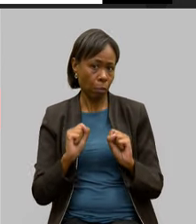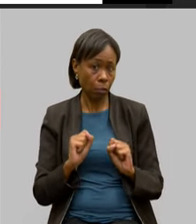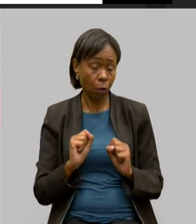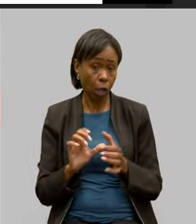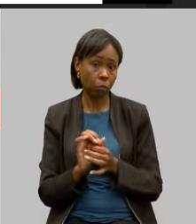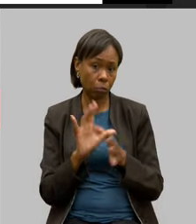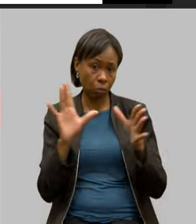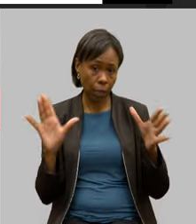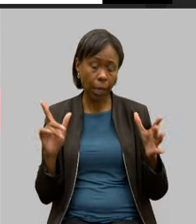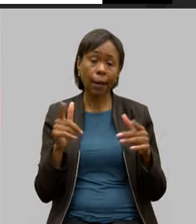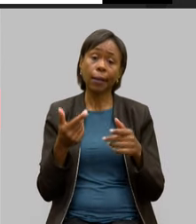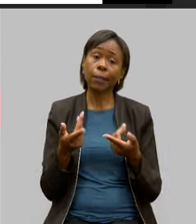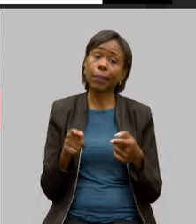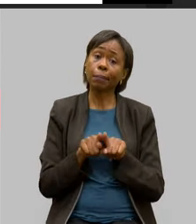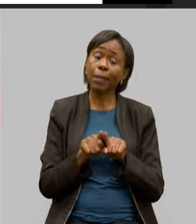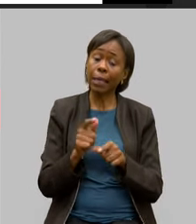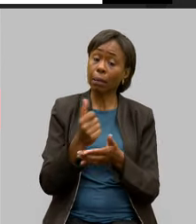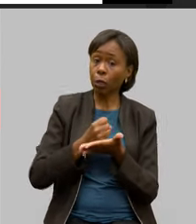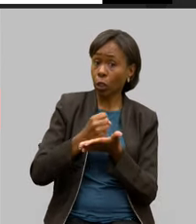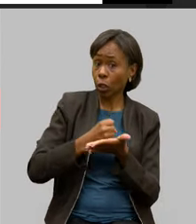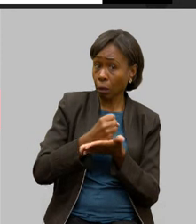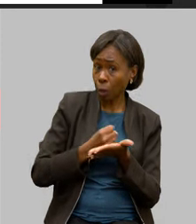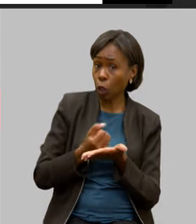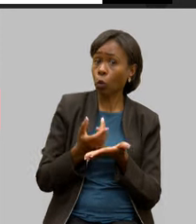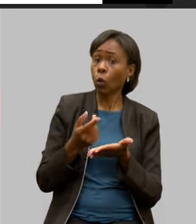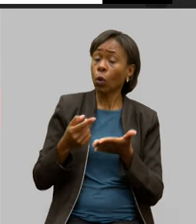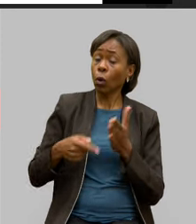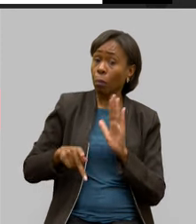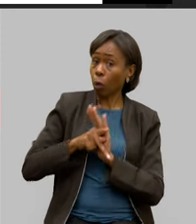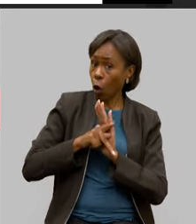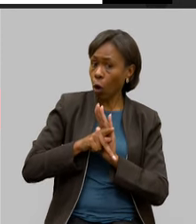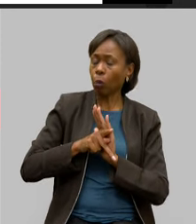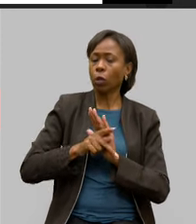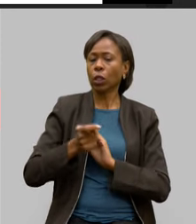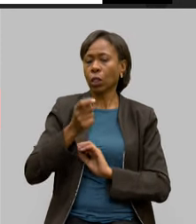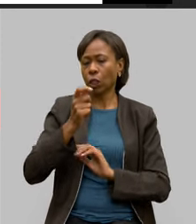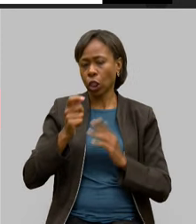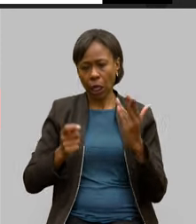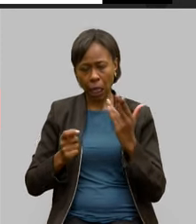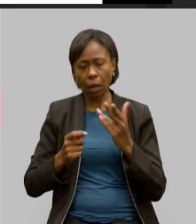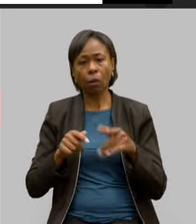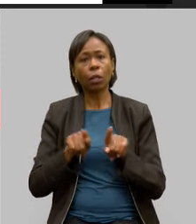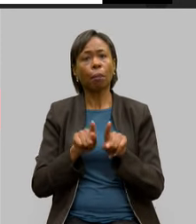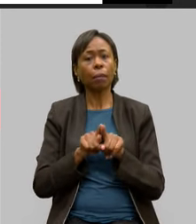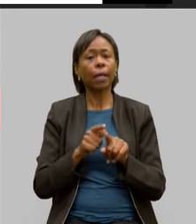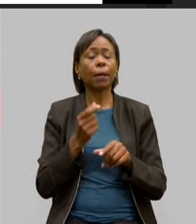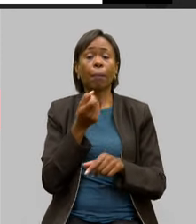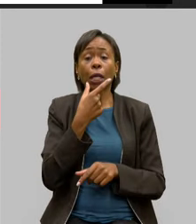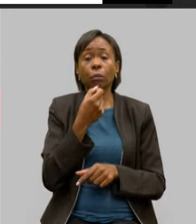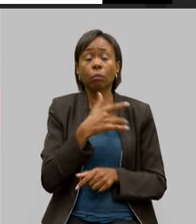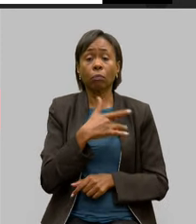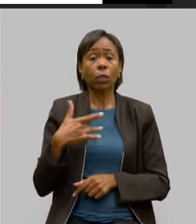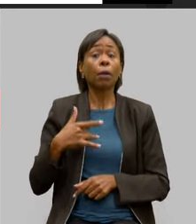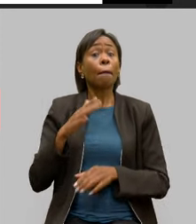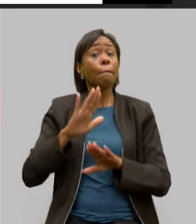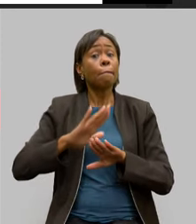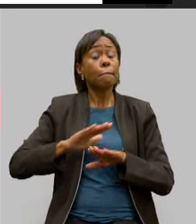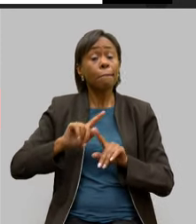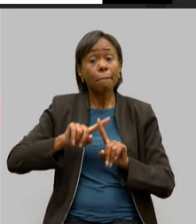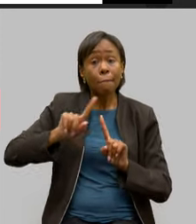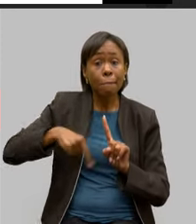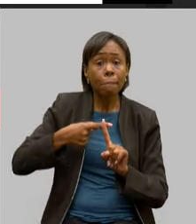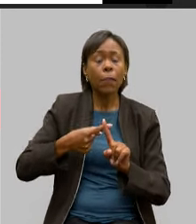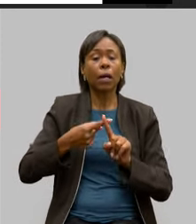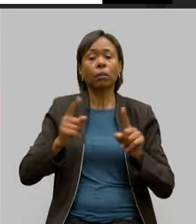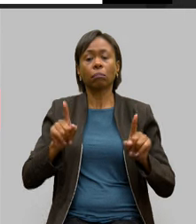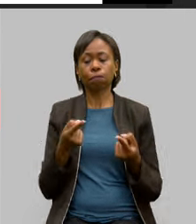medicamentos à base de cannabis eh o aumento do financiamento da saúde e o estabelecimento de parcerias para que esse processo